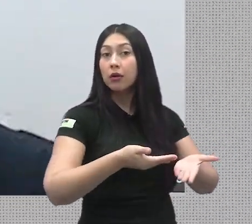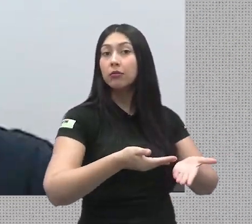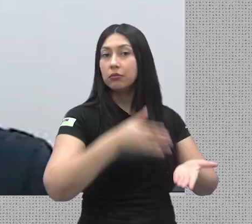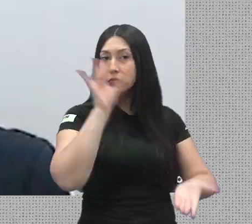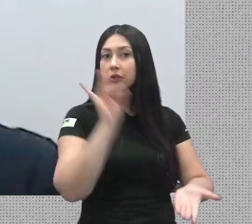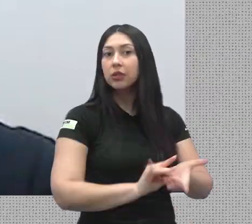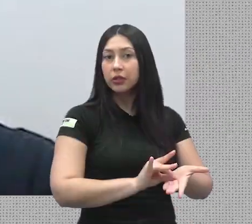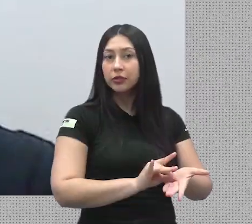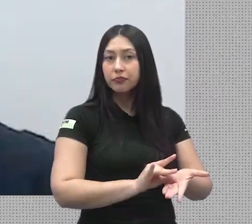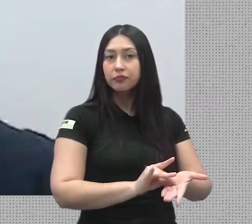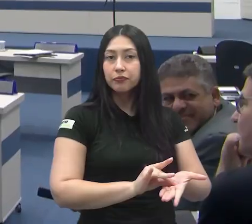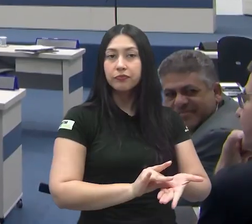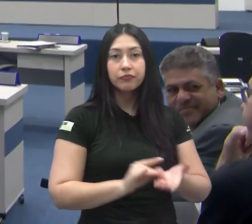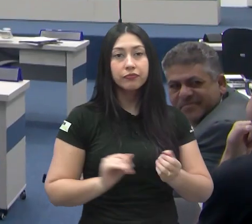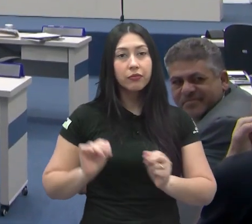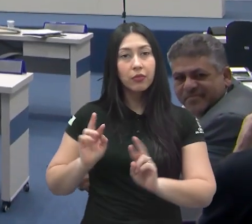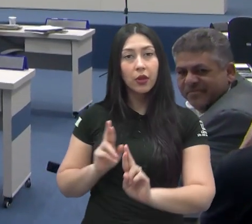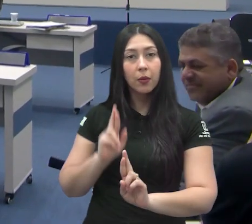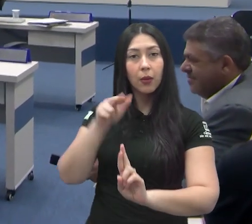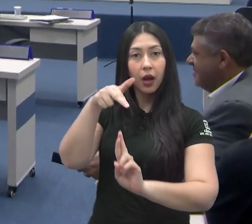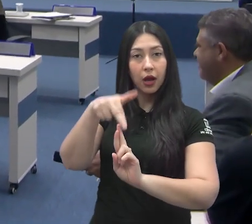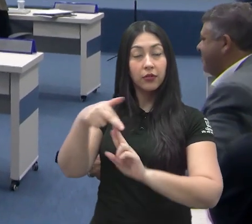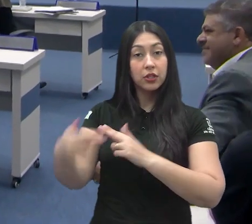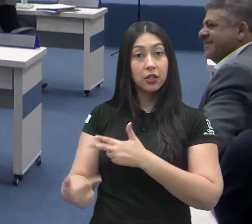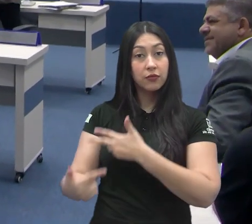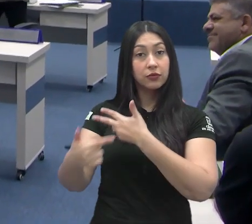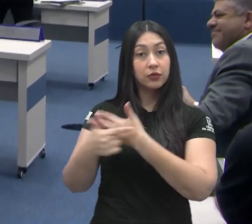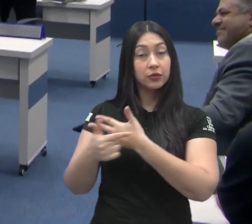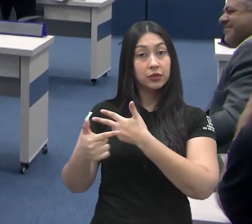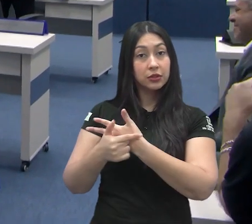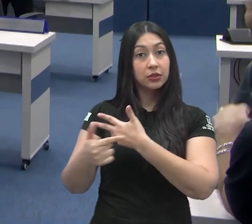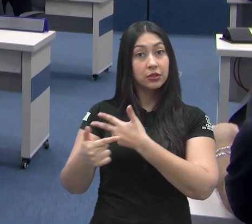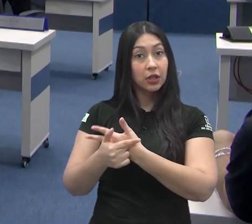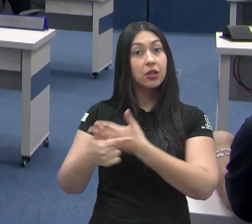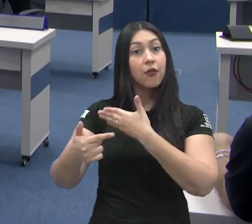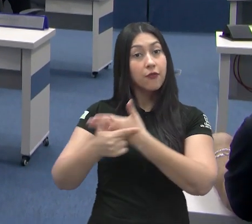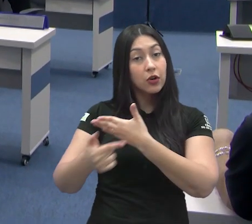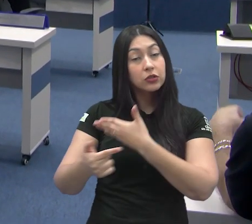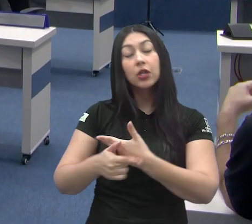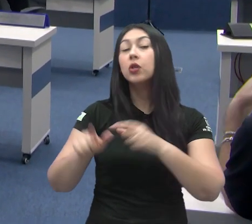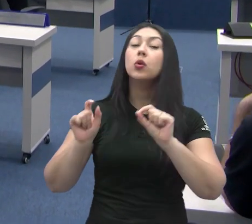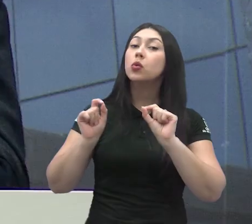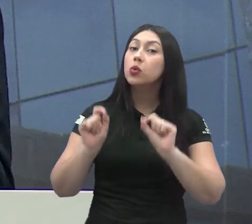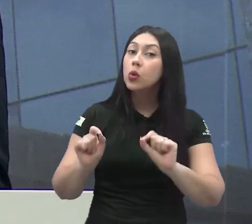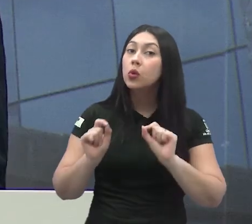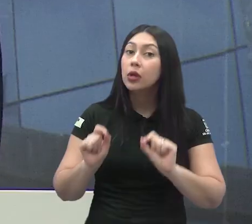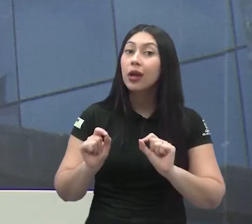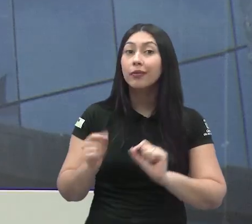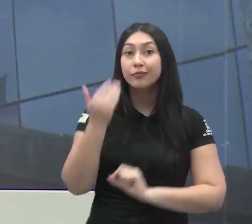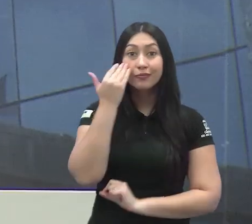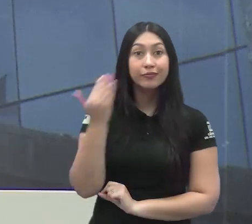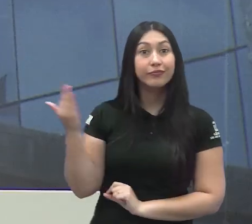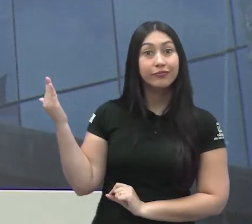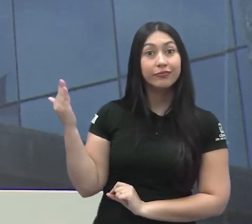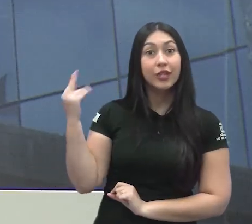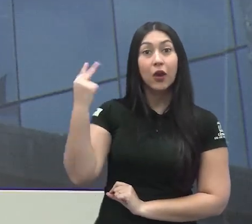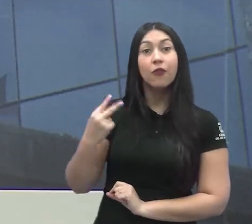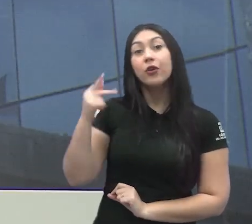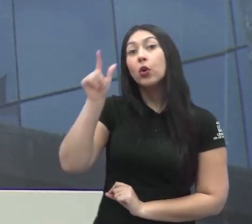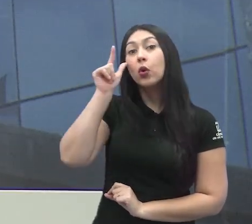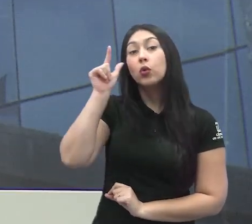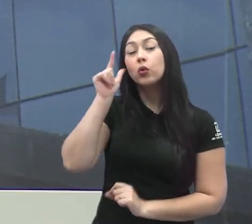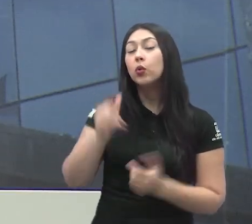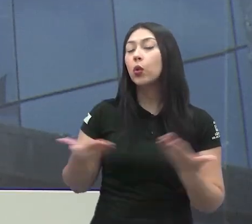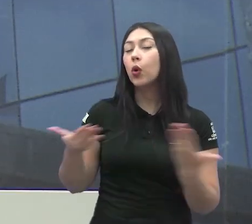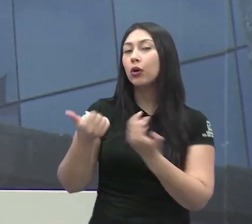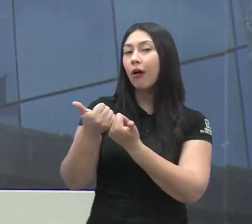e uma vida partidária. Uma das referências desse papel de liderança dentro da Câmara é o vereador Lino Bispo. Hoje